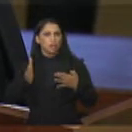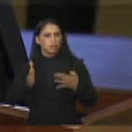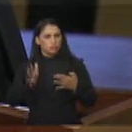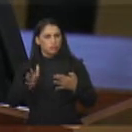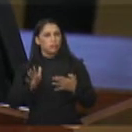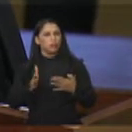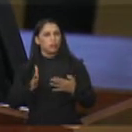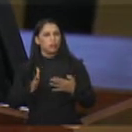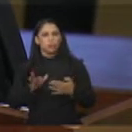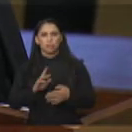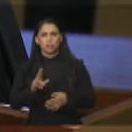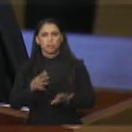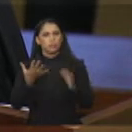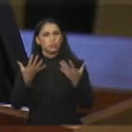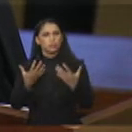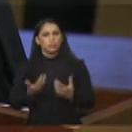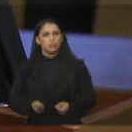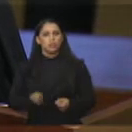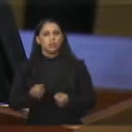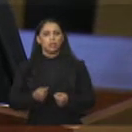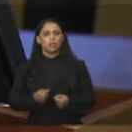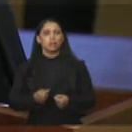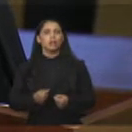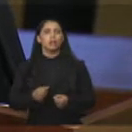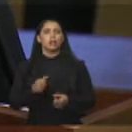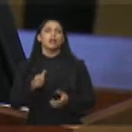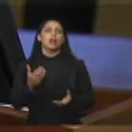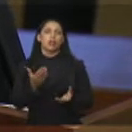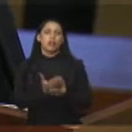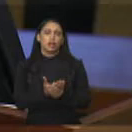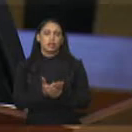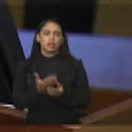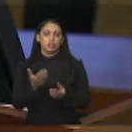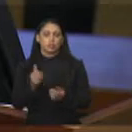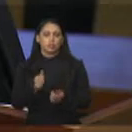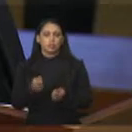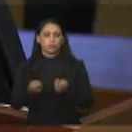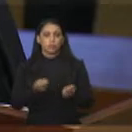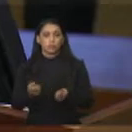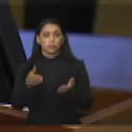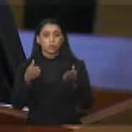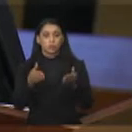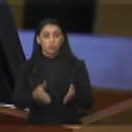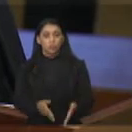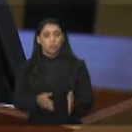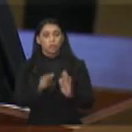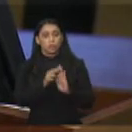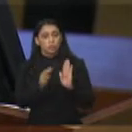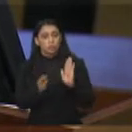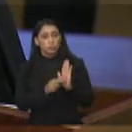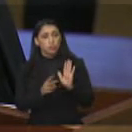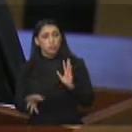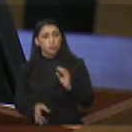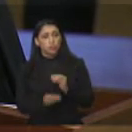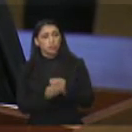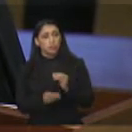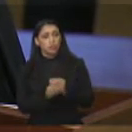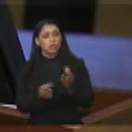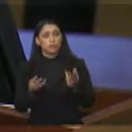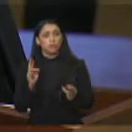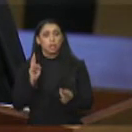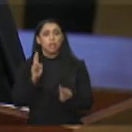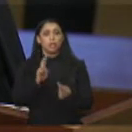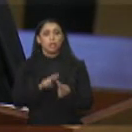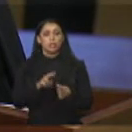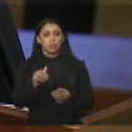no sentido de não se admitir a ação de controle concentrado de atos normativos secundários quando as razões que inspiram a ação